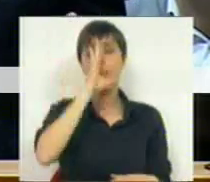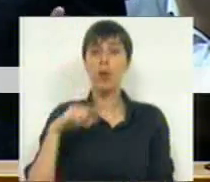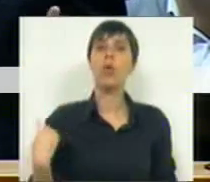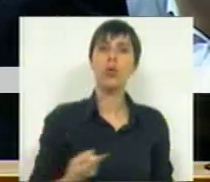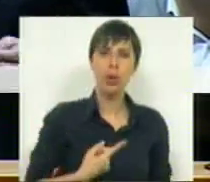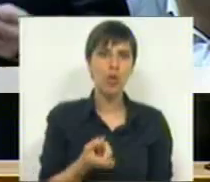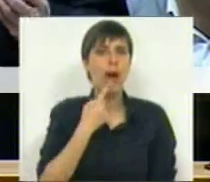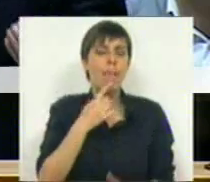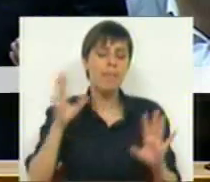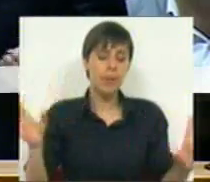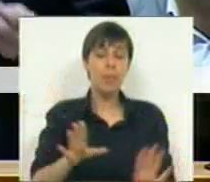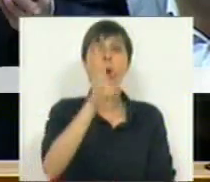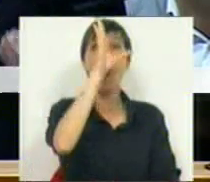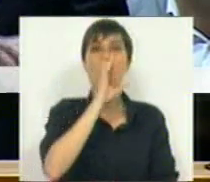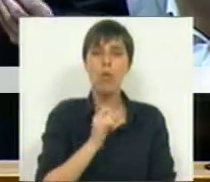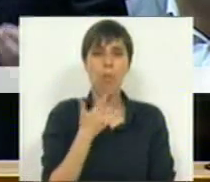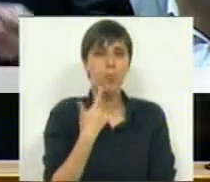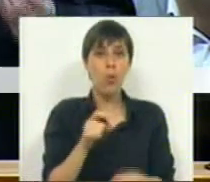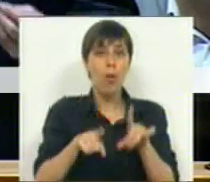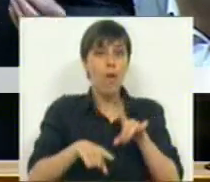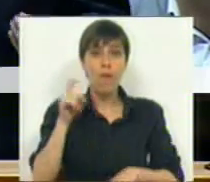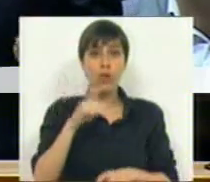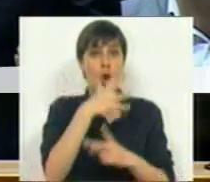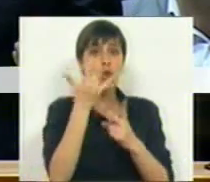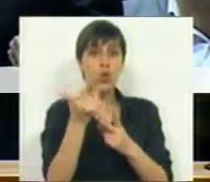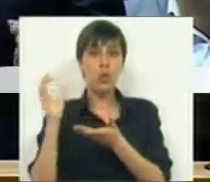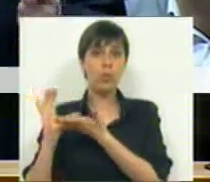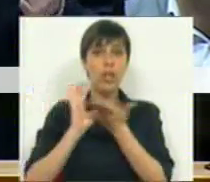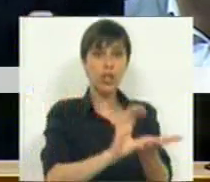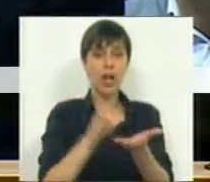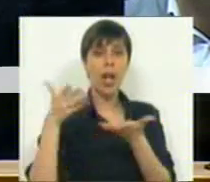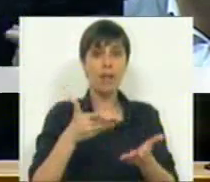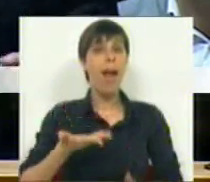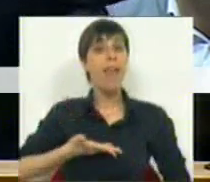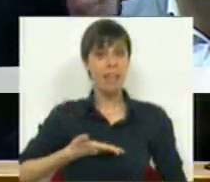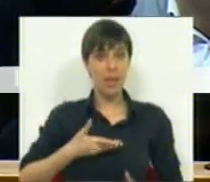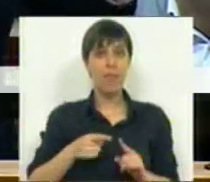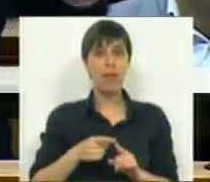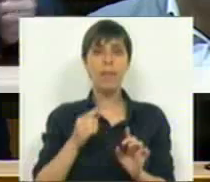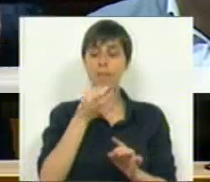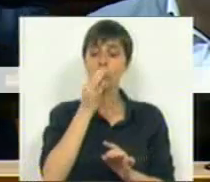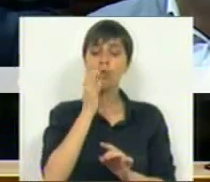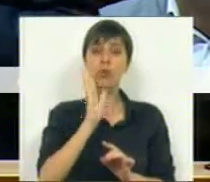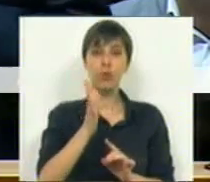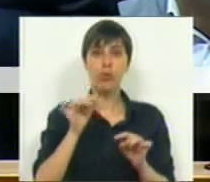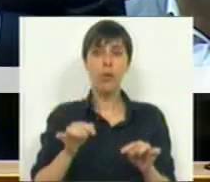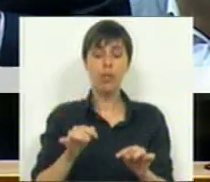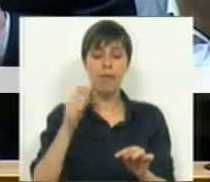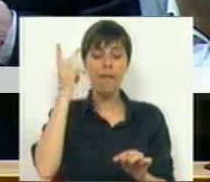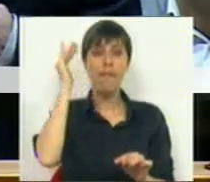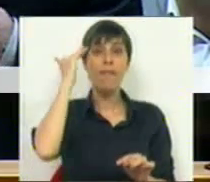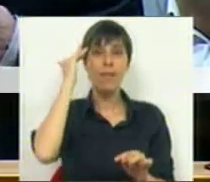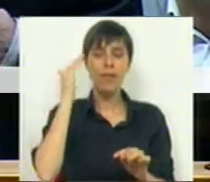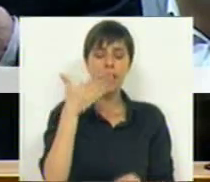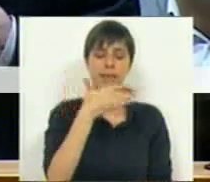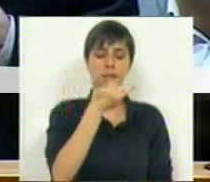todos percebemos que o Governo não poderá fugir a um segundo resgate. A dívida, já aqui foi referida e que chegou a fevereiro